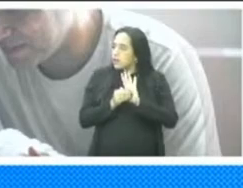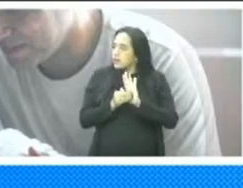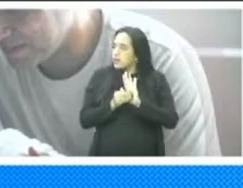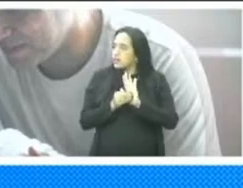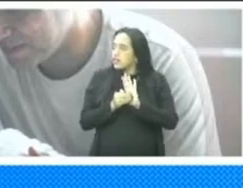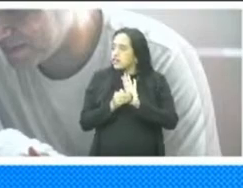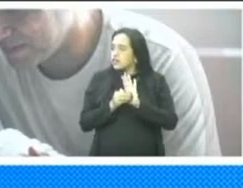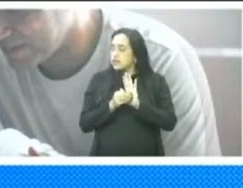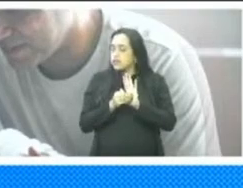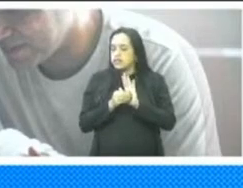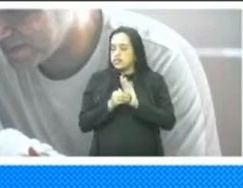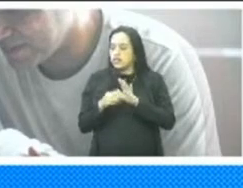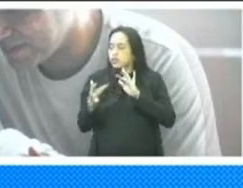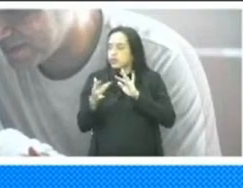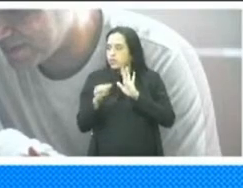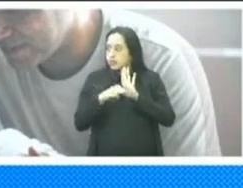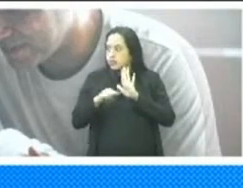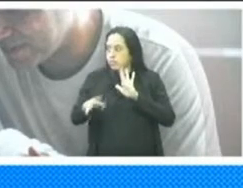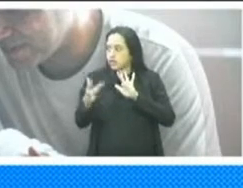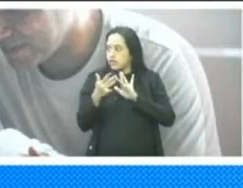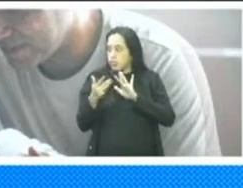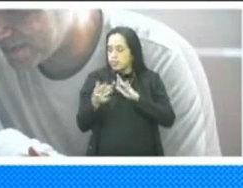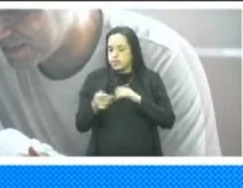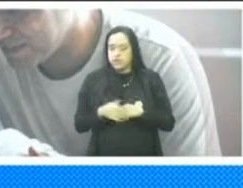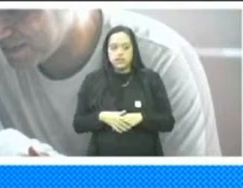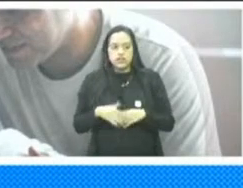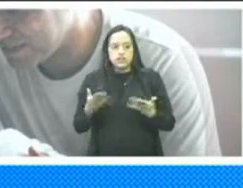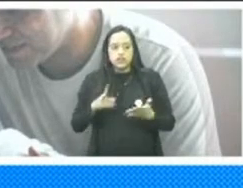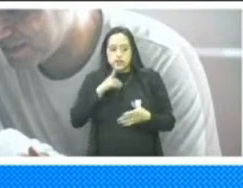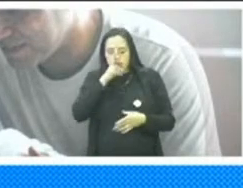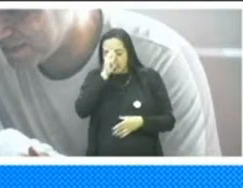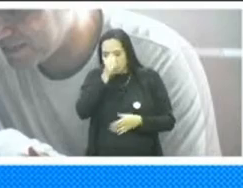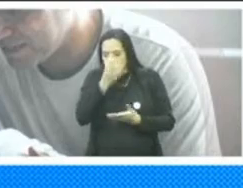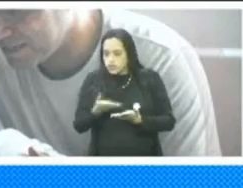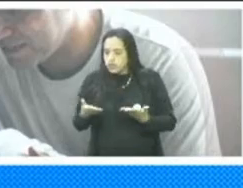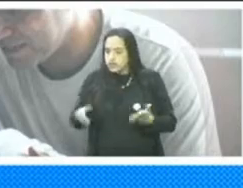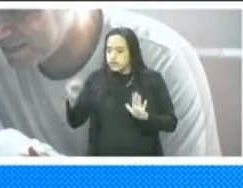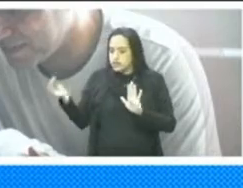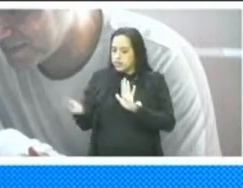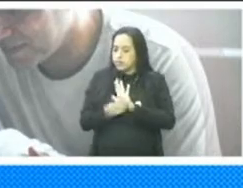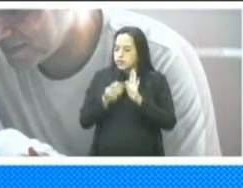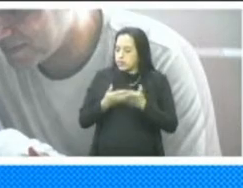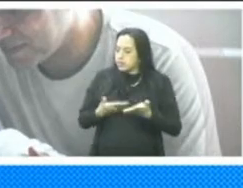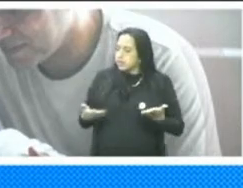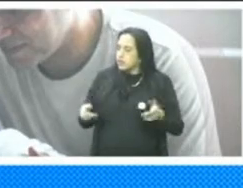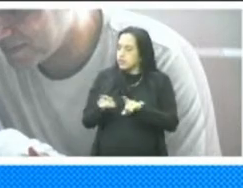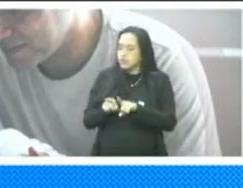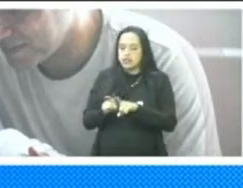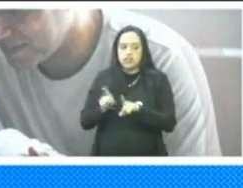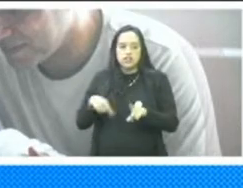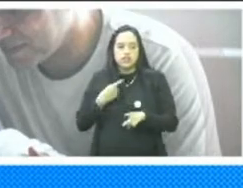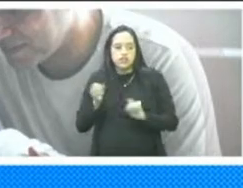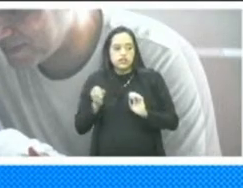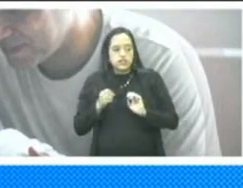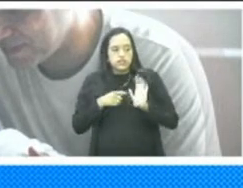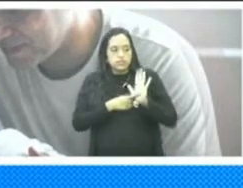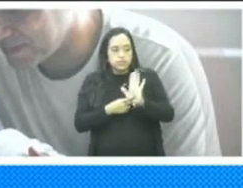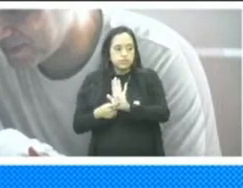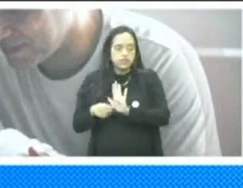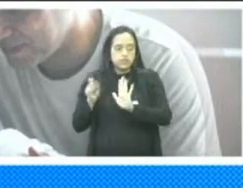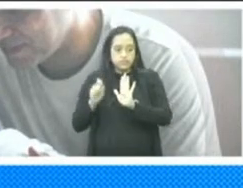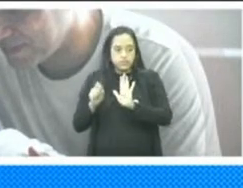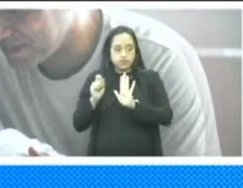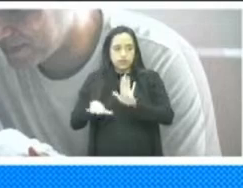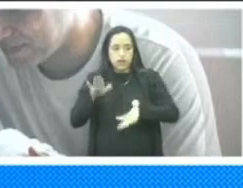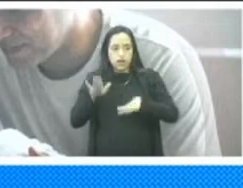do método Canguru. E, para fortalecer essa implementação também, a gente tem lançado mão